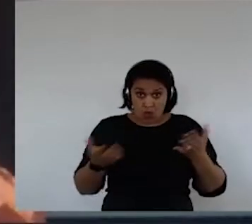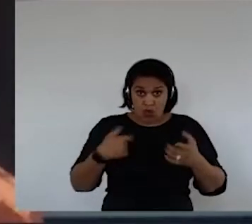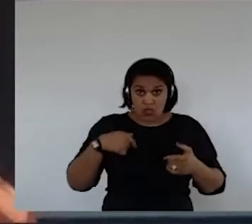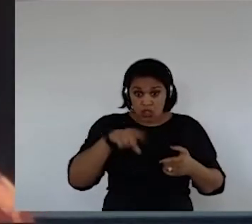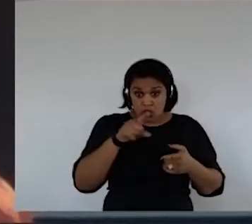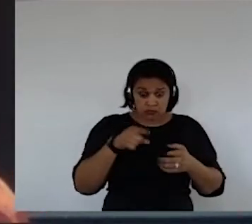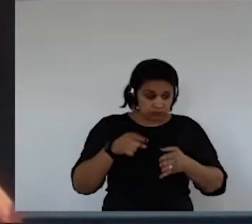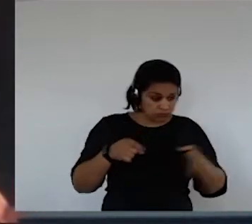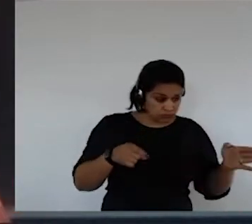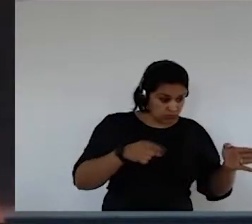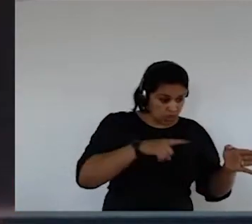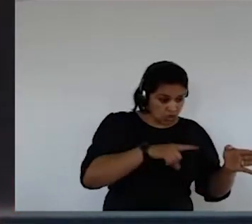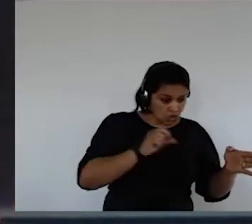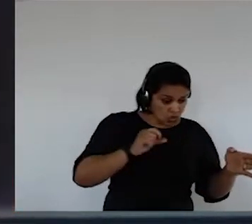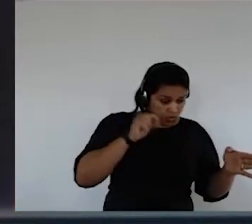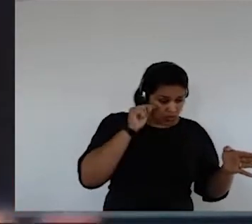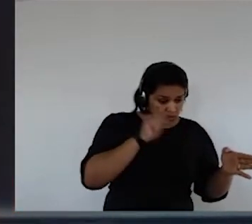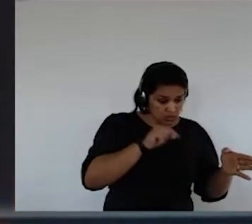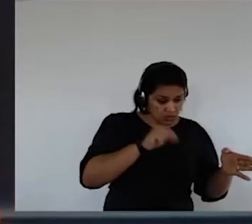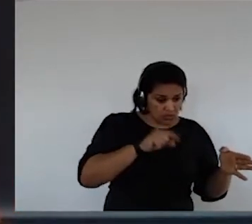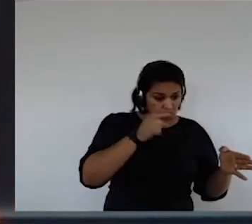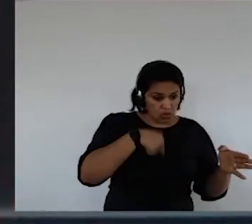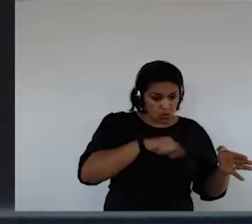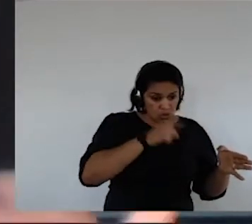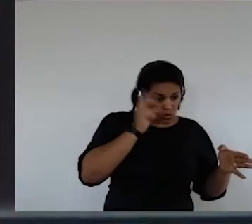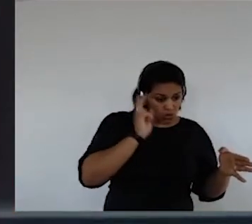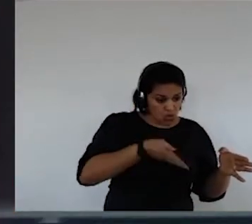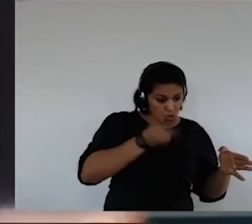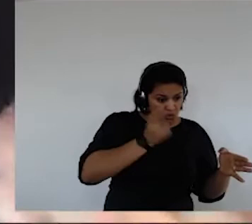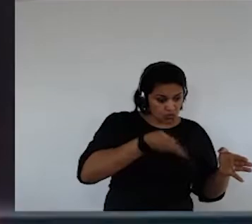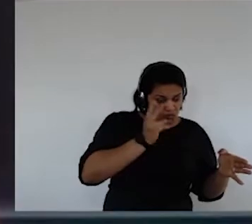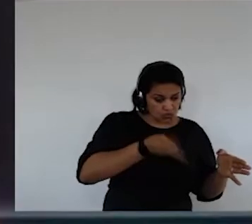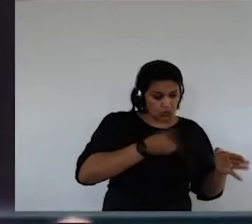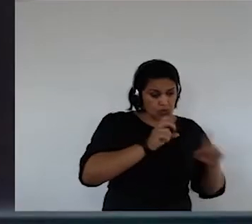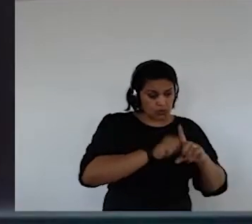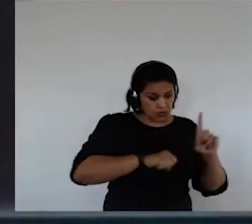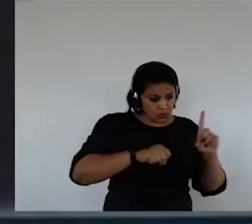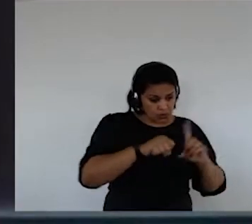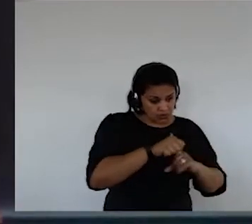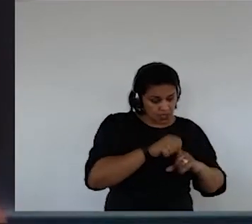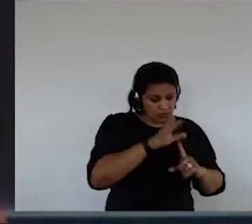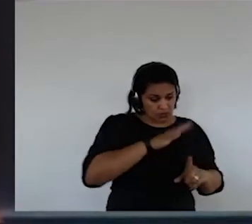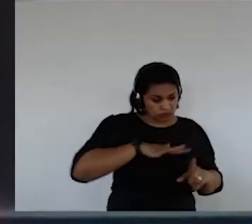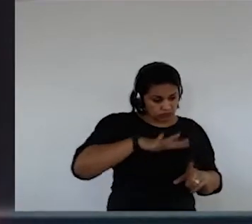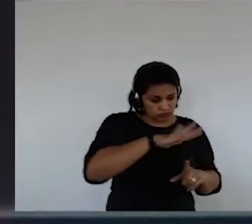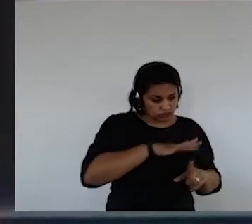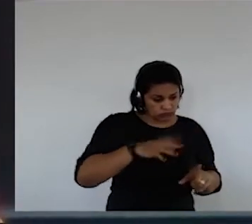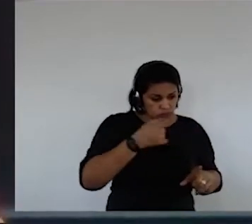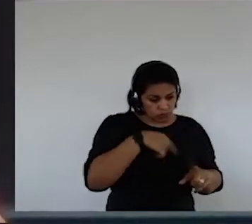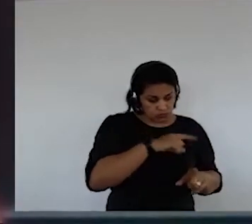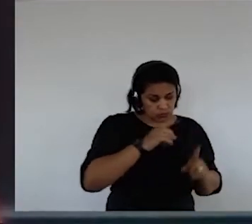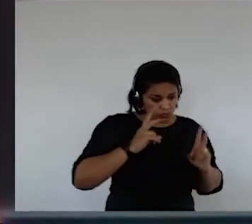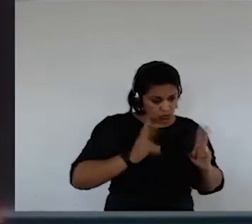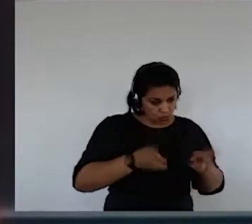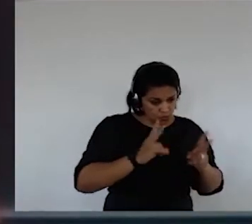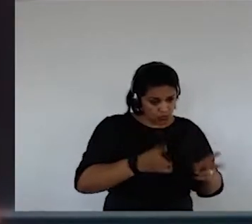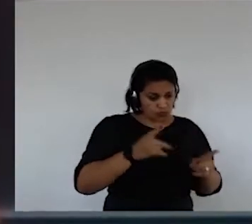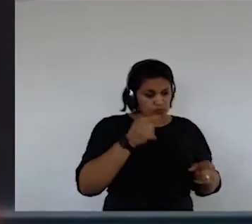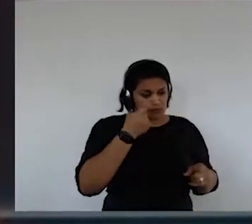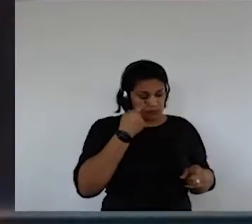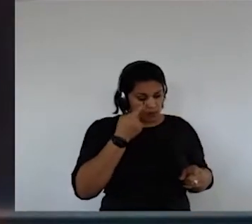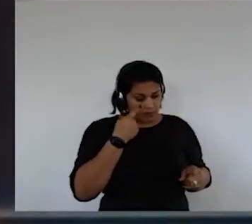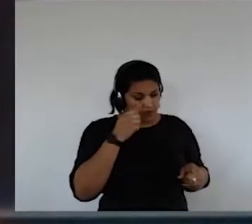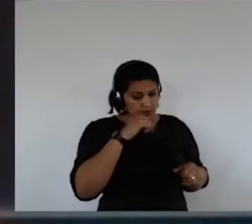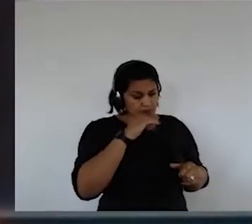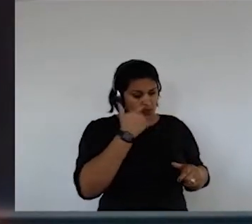escolher efetivamente continuar enquanto sociedade, enquanto civilização, apostando na construção